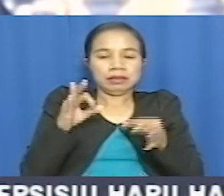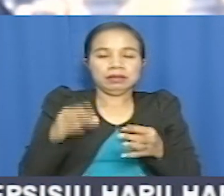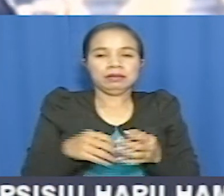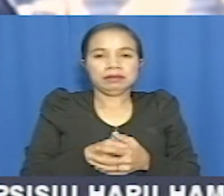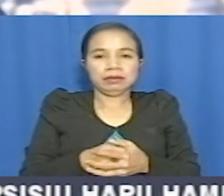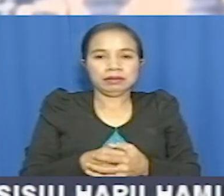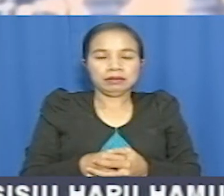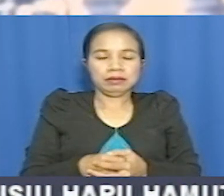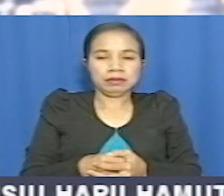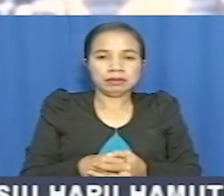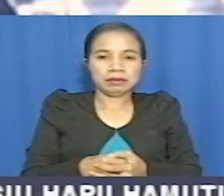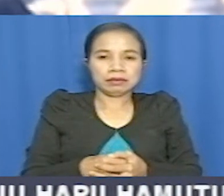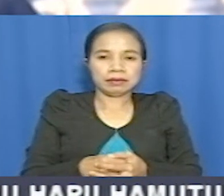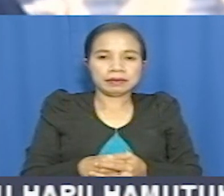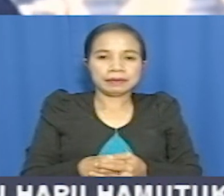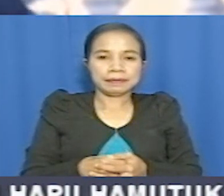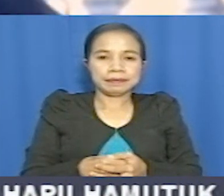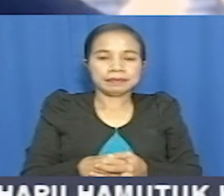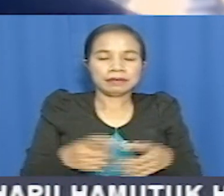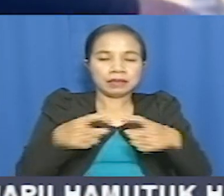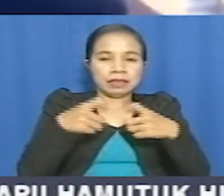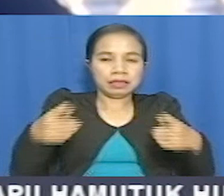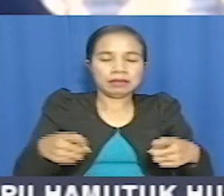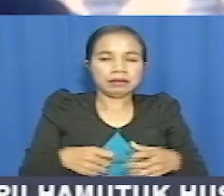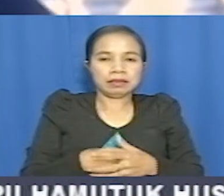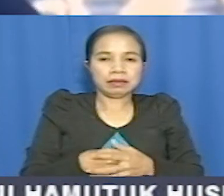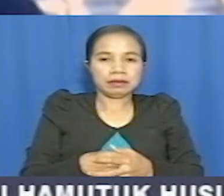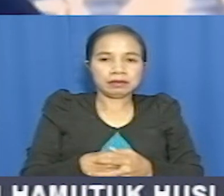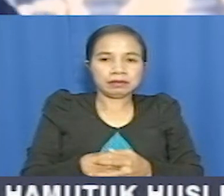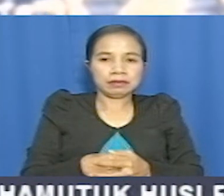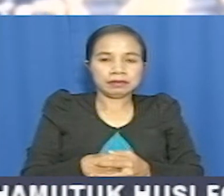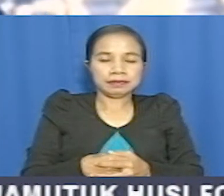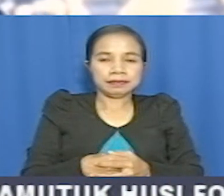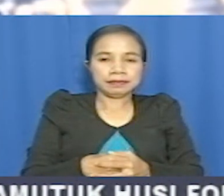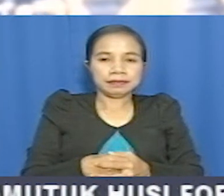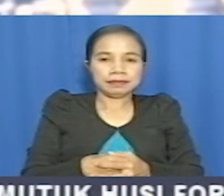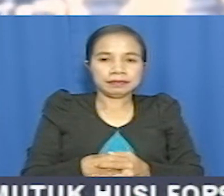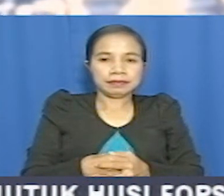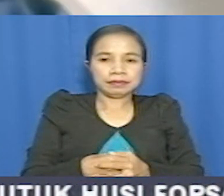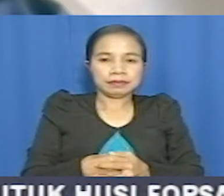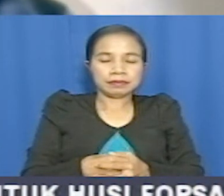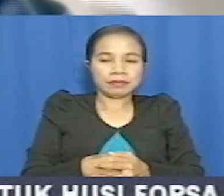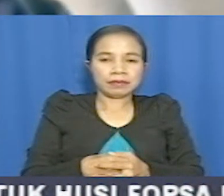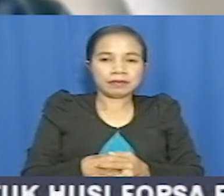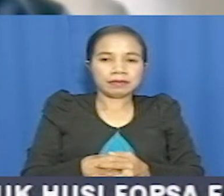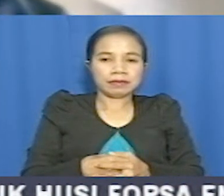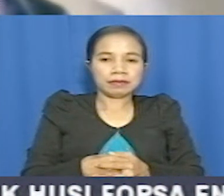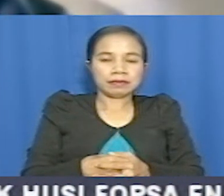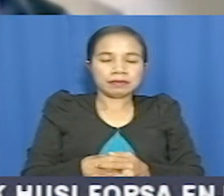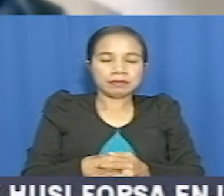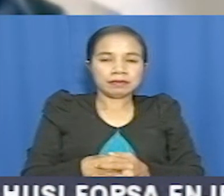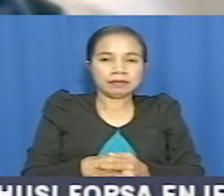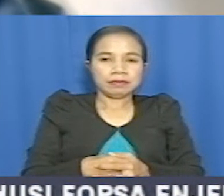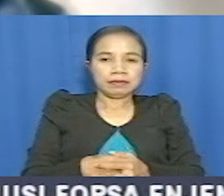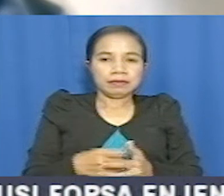oituang. I inimigo maiti abe aminia sa kotu ne maka wawo be saurus. Primero asal